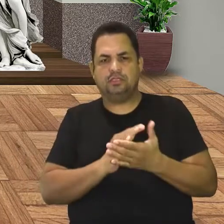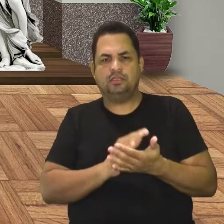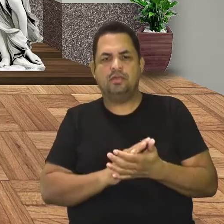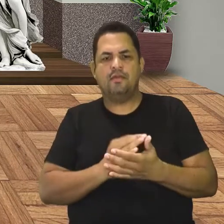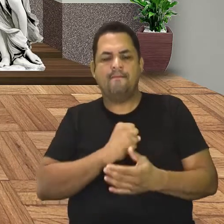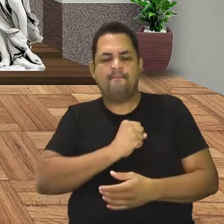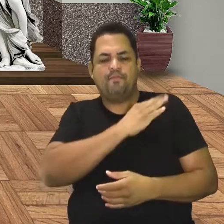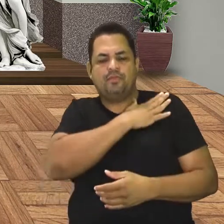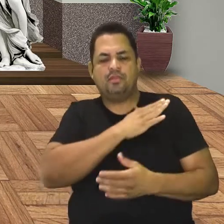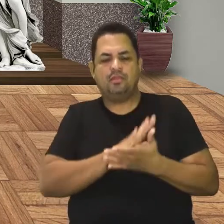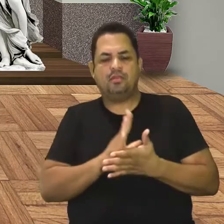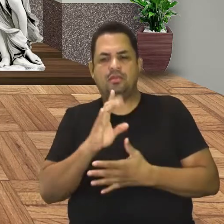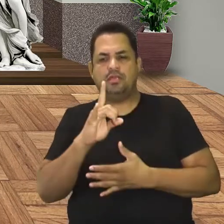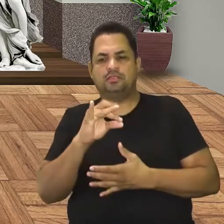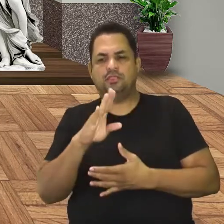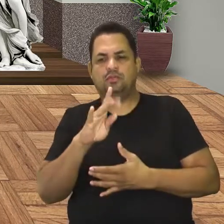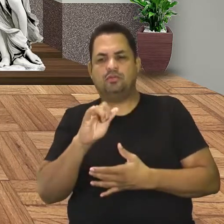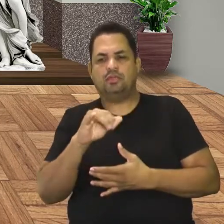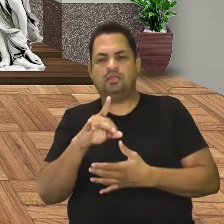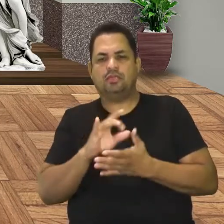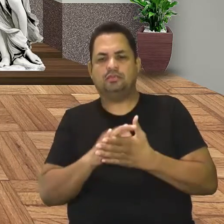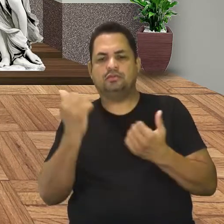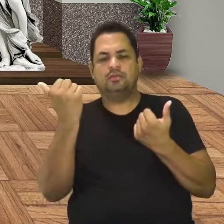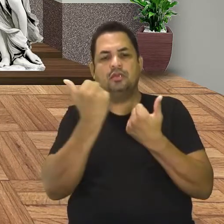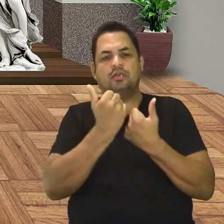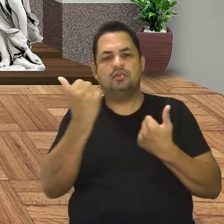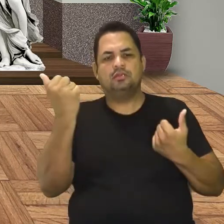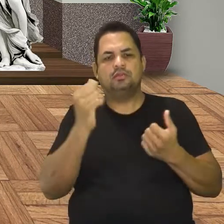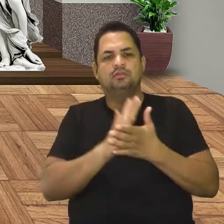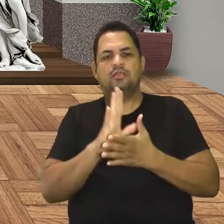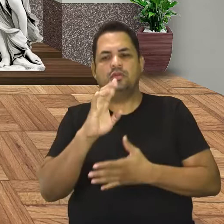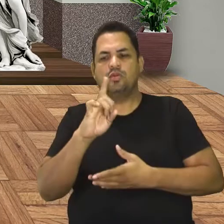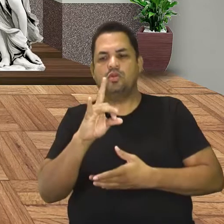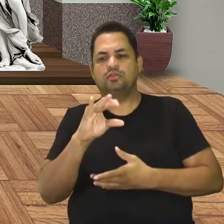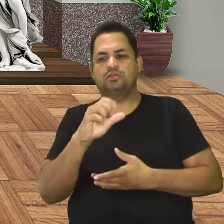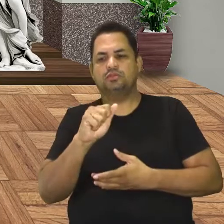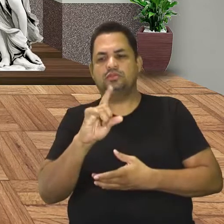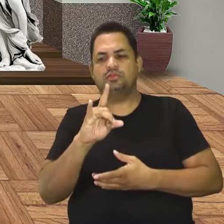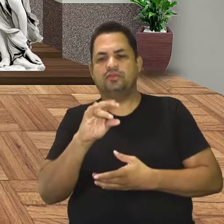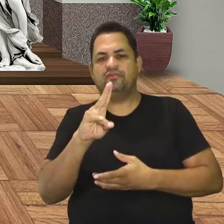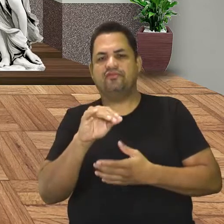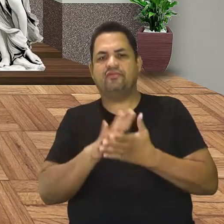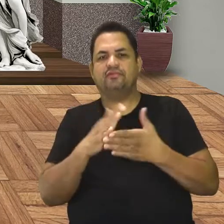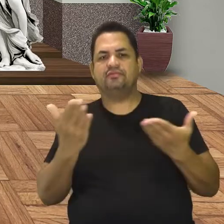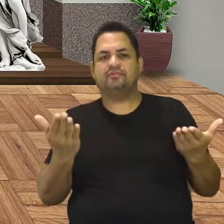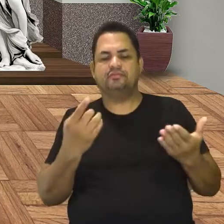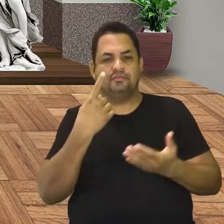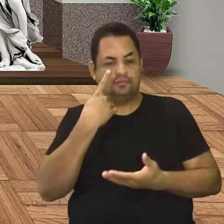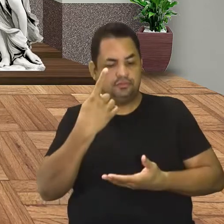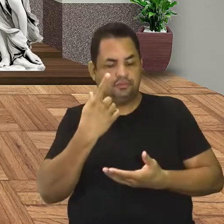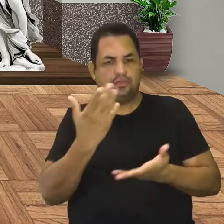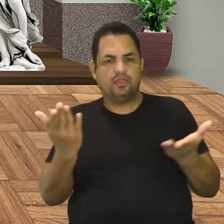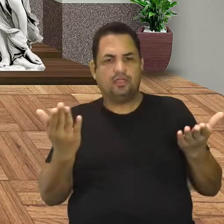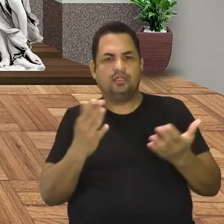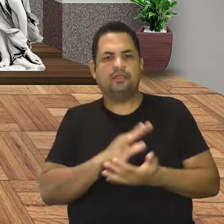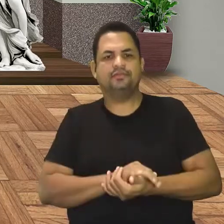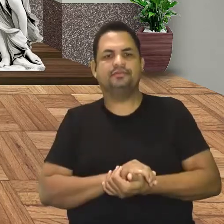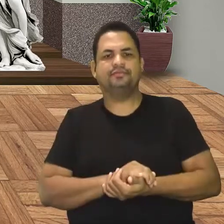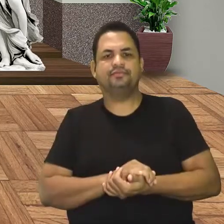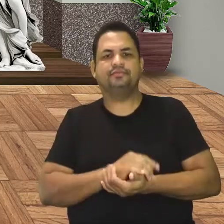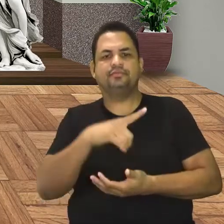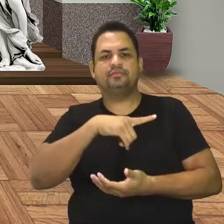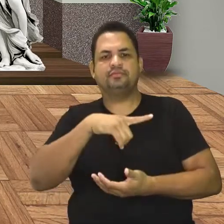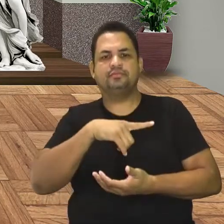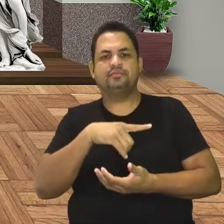vai assumir. Castelo Branco vai ser substituído por Costa e Silva. Costa e Silva, interessante, se vocês observarem, o Costa e Silva ele